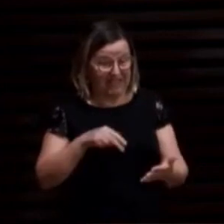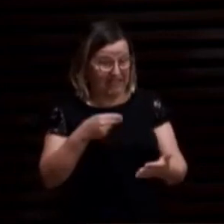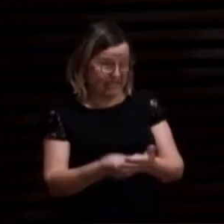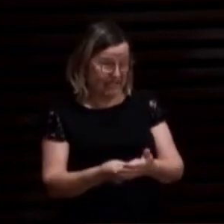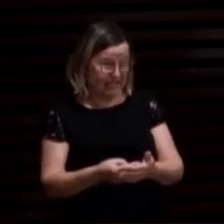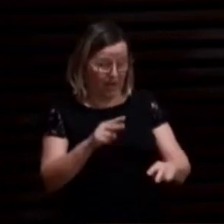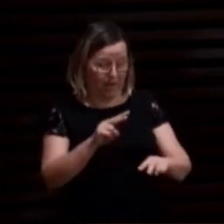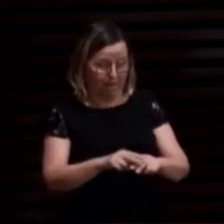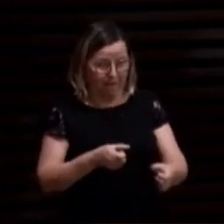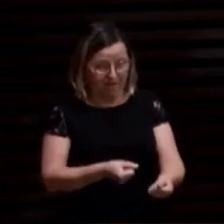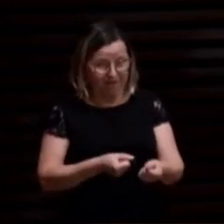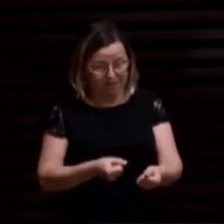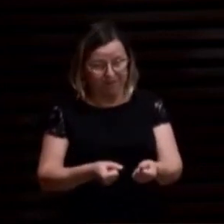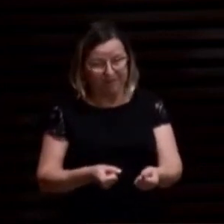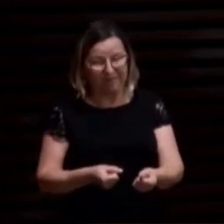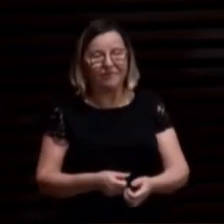terríveis.